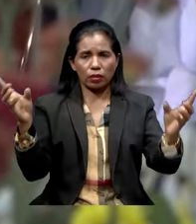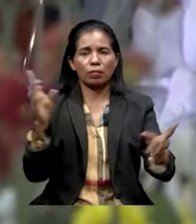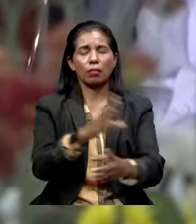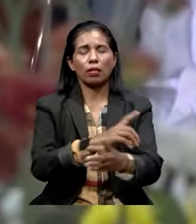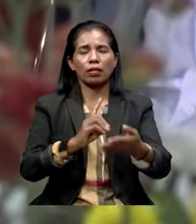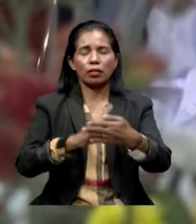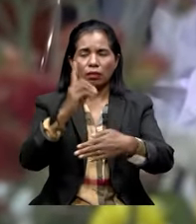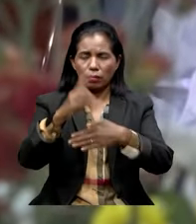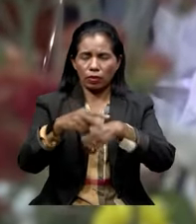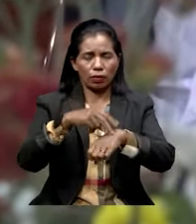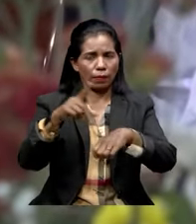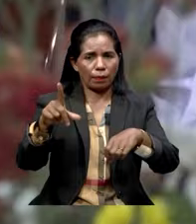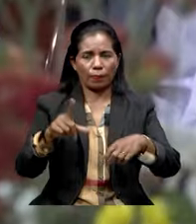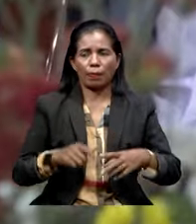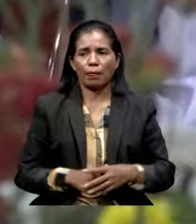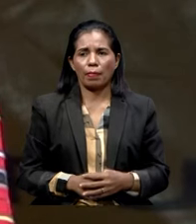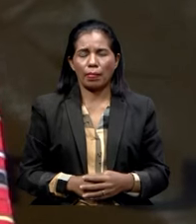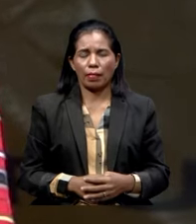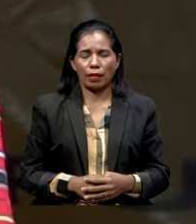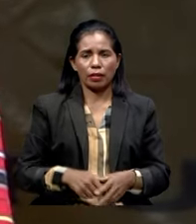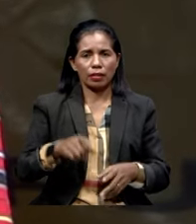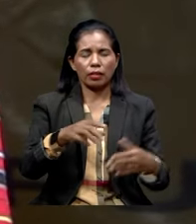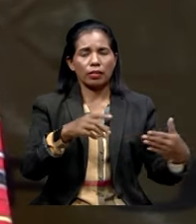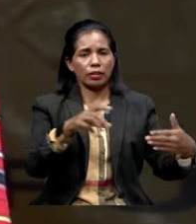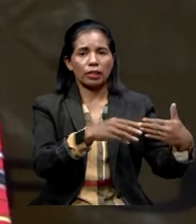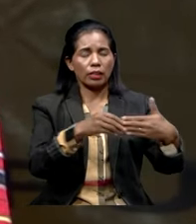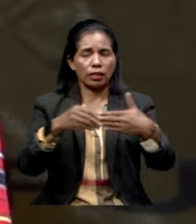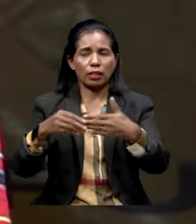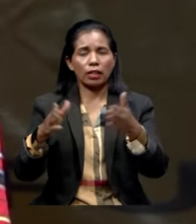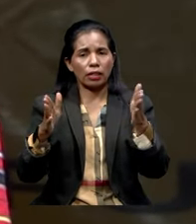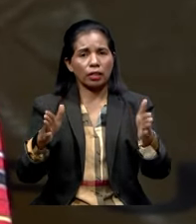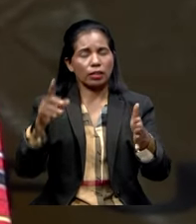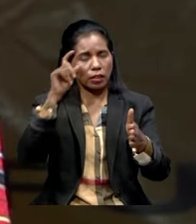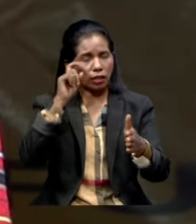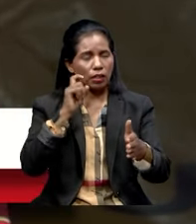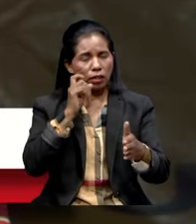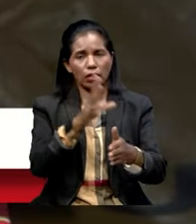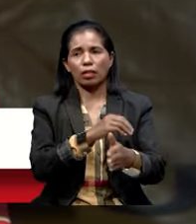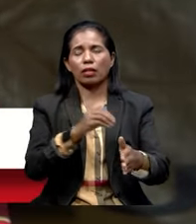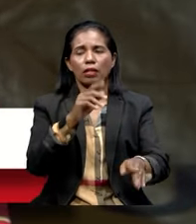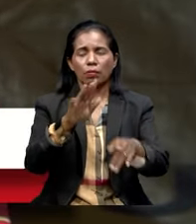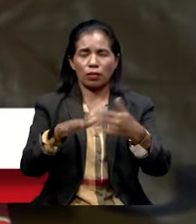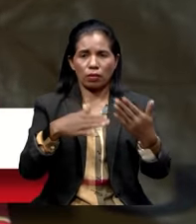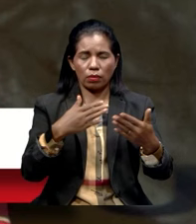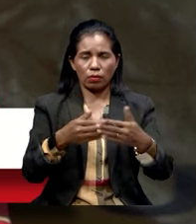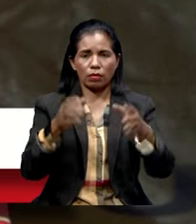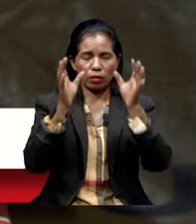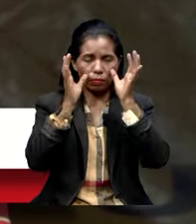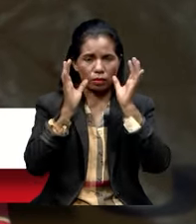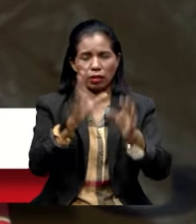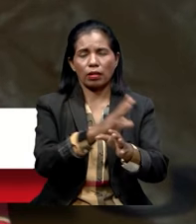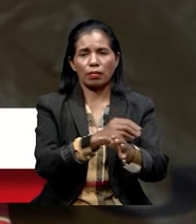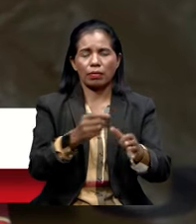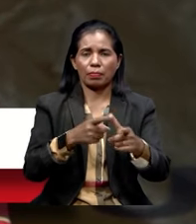desenvolvimento nacional. A liderança de Xanana Guzmão promover a reconciliação entre os timorenses e, como disse,